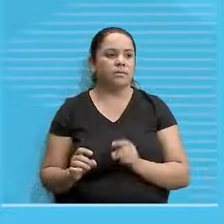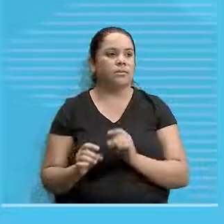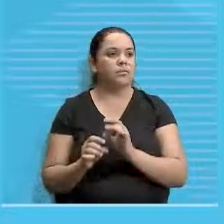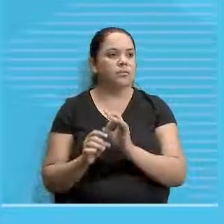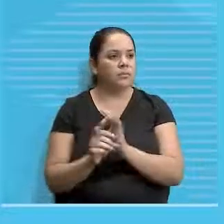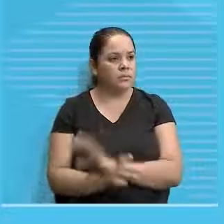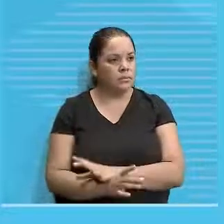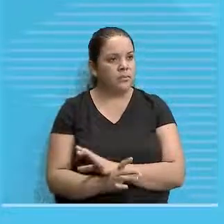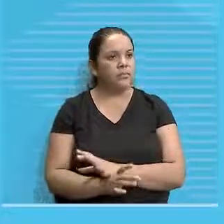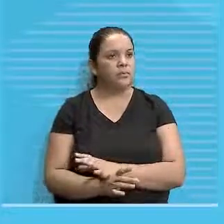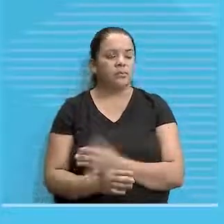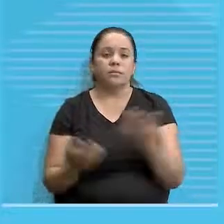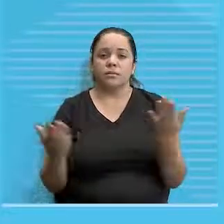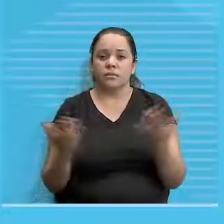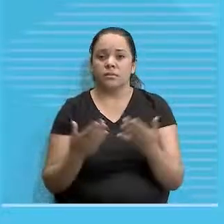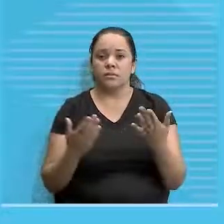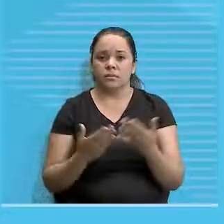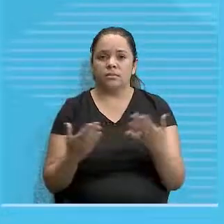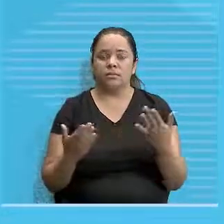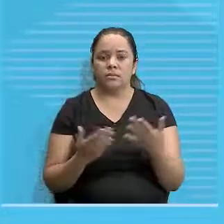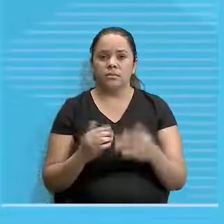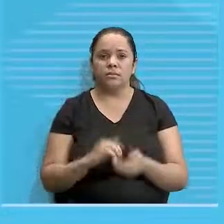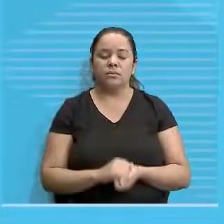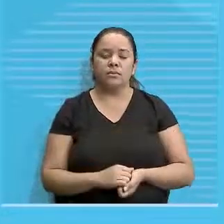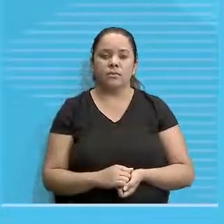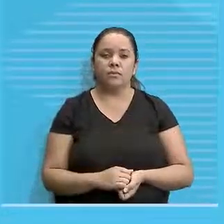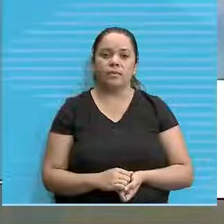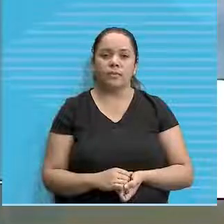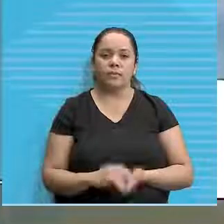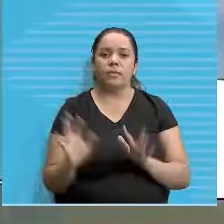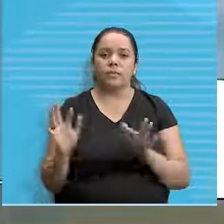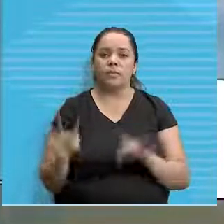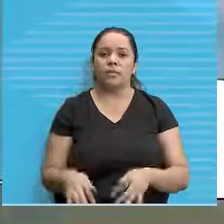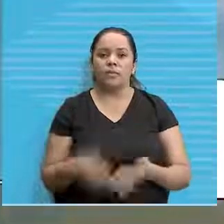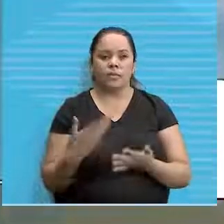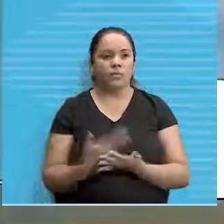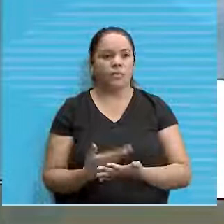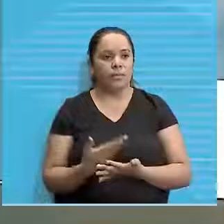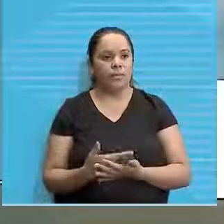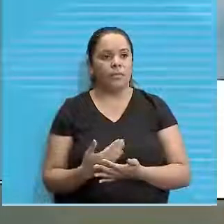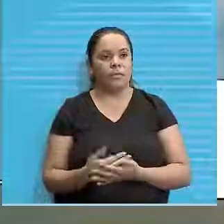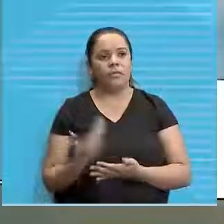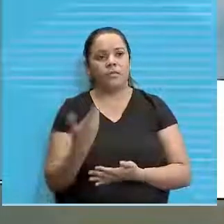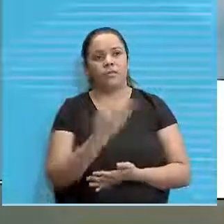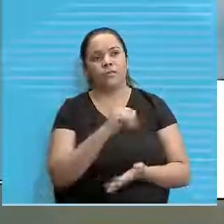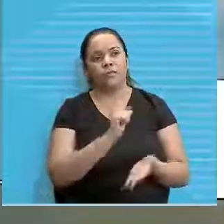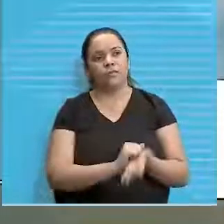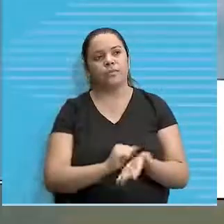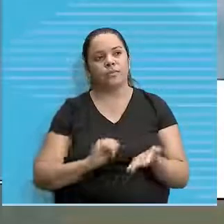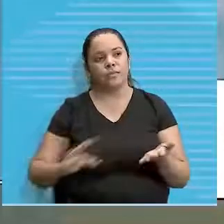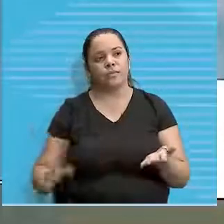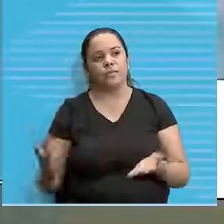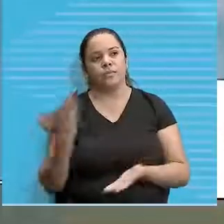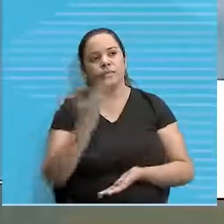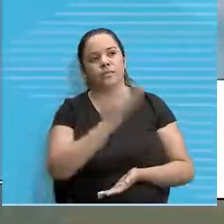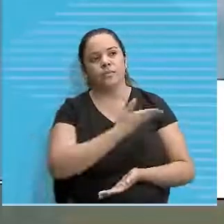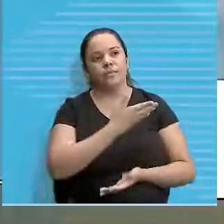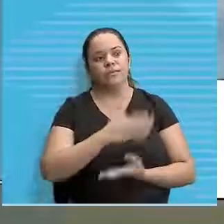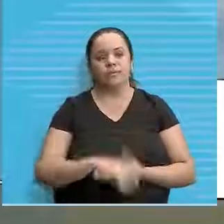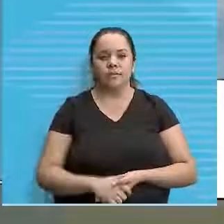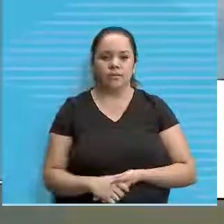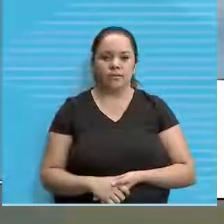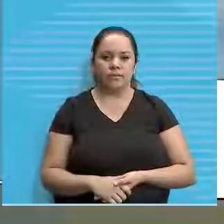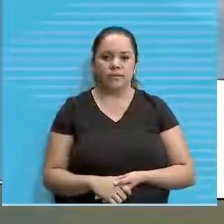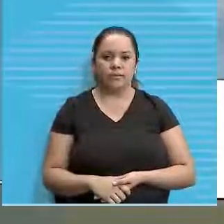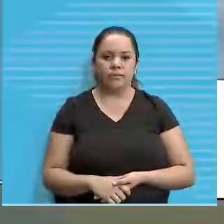aqui com vocês. Nós estamos chegando ao final da nossa aula. Olha, eu vou deixar essa atividade aqui. Eu